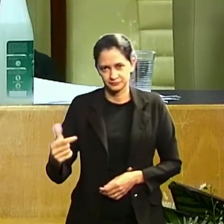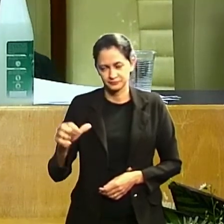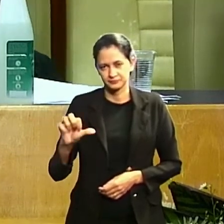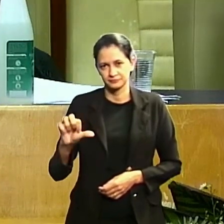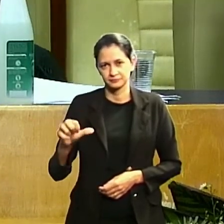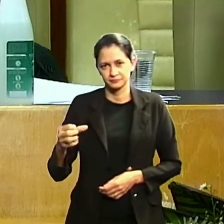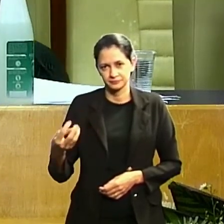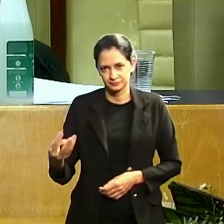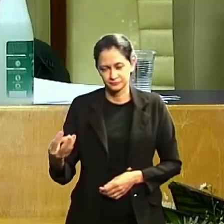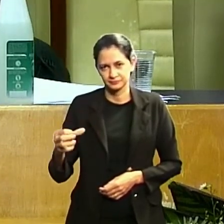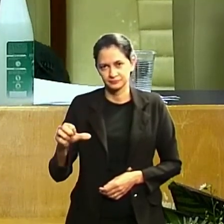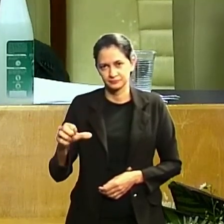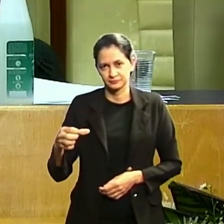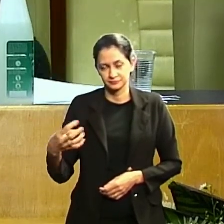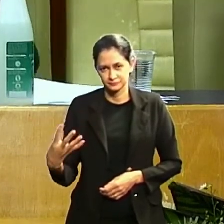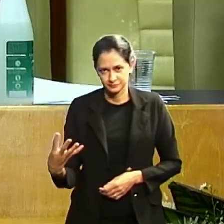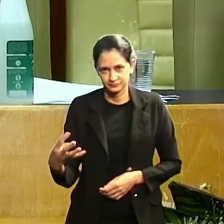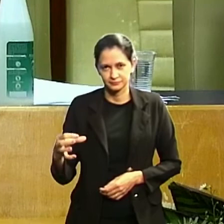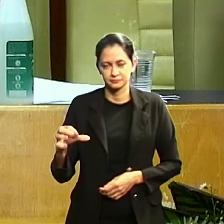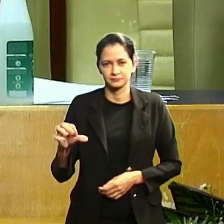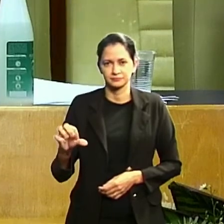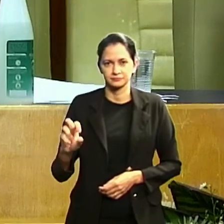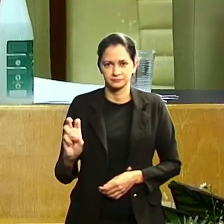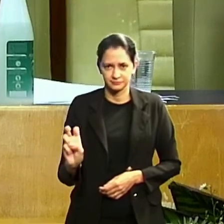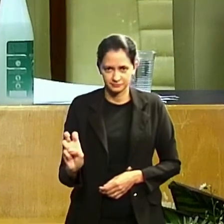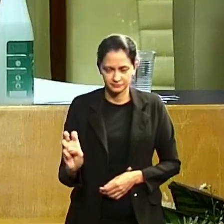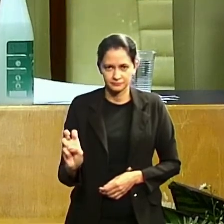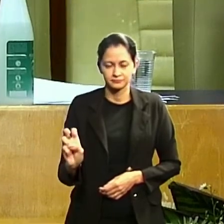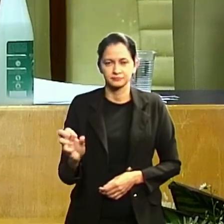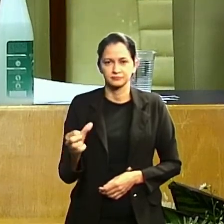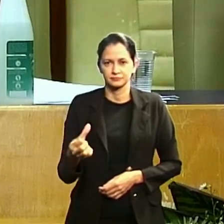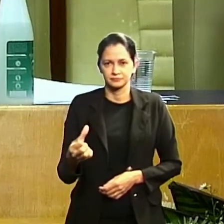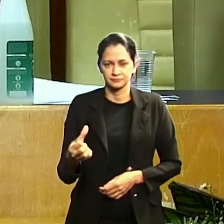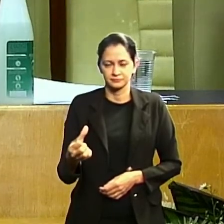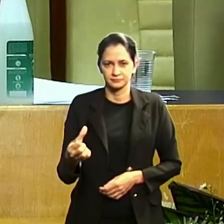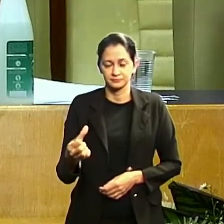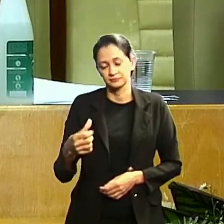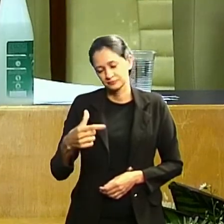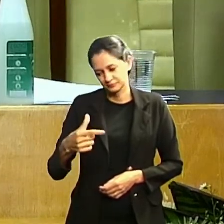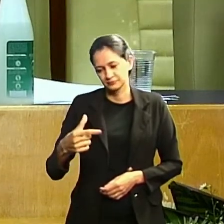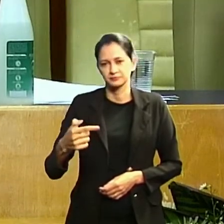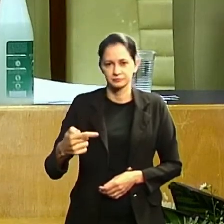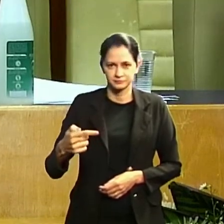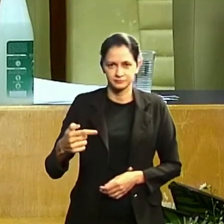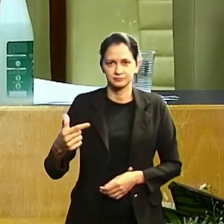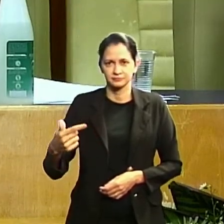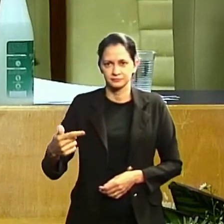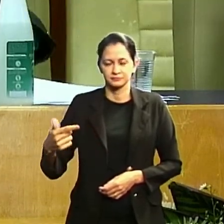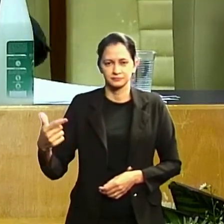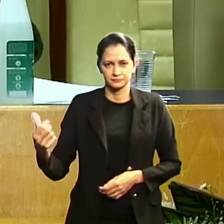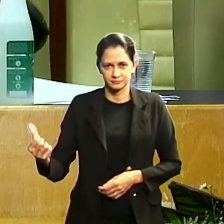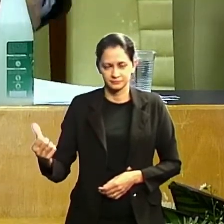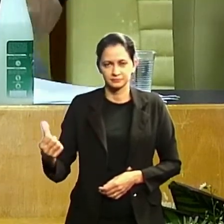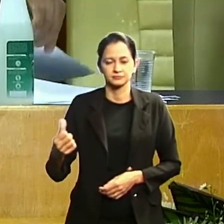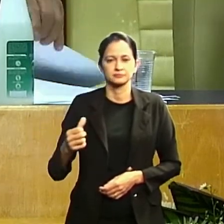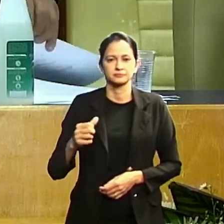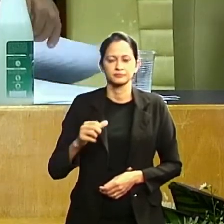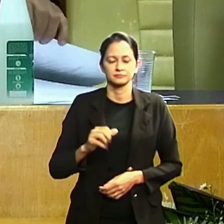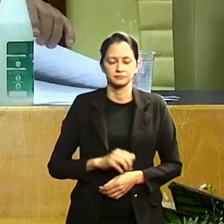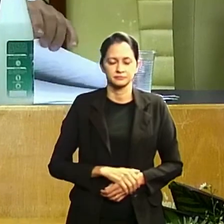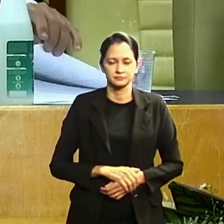62, 63, 64, 65, 27, 76. Cabo